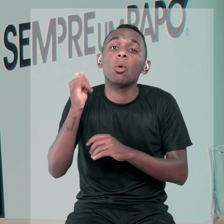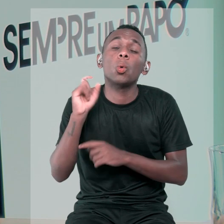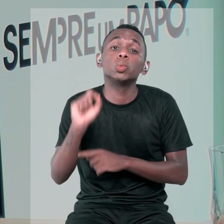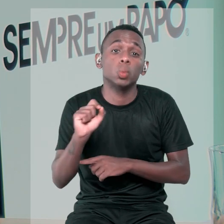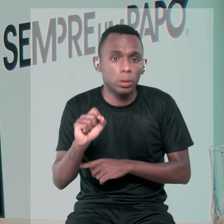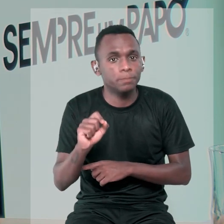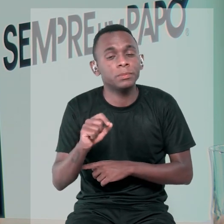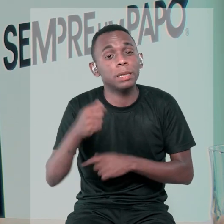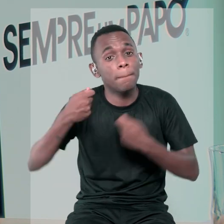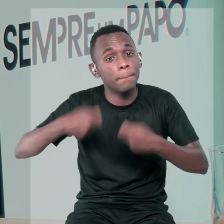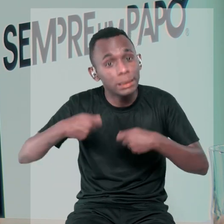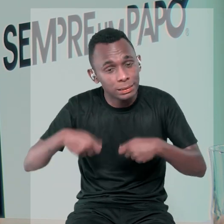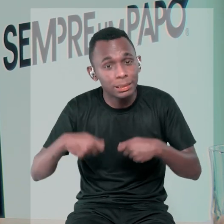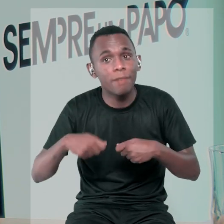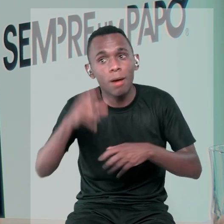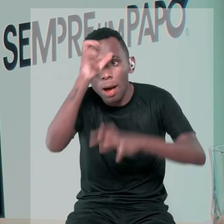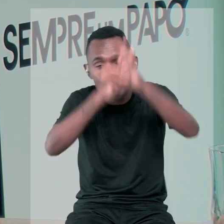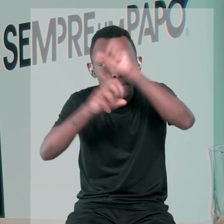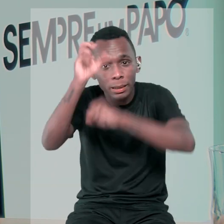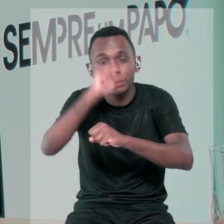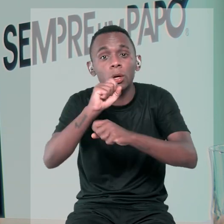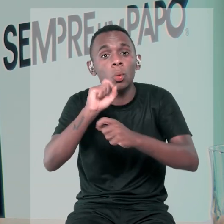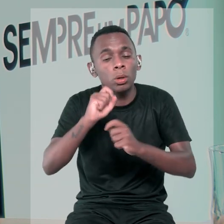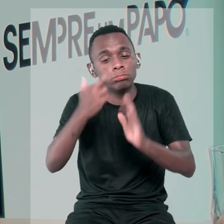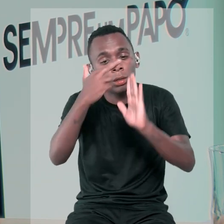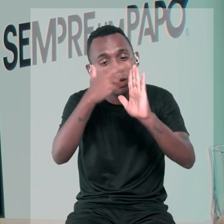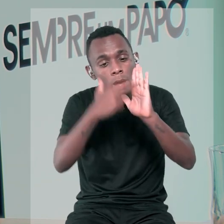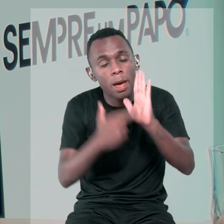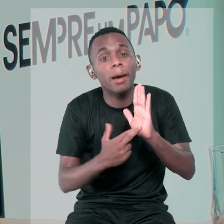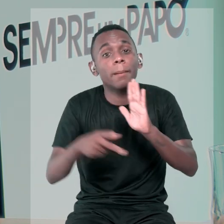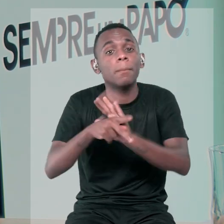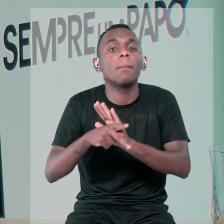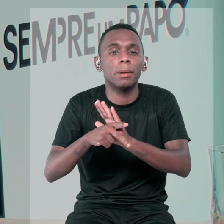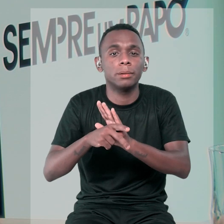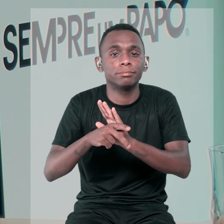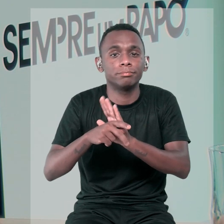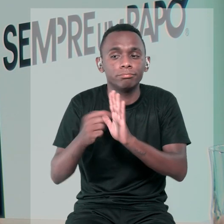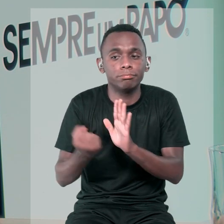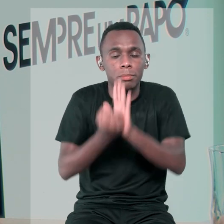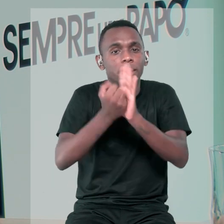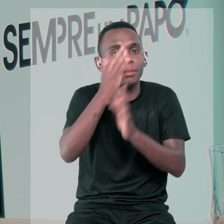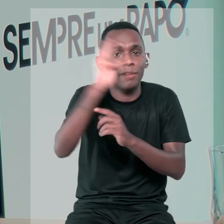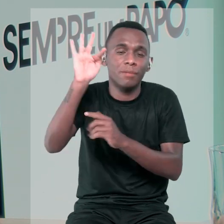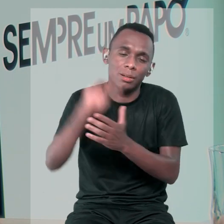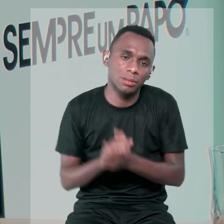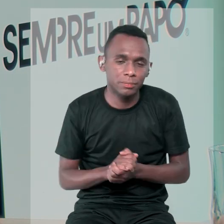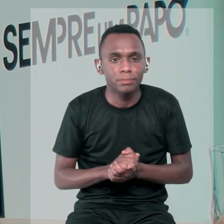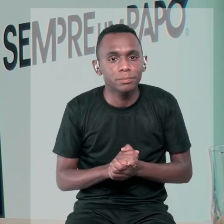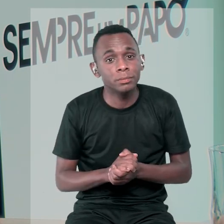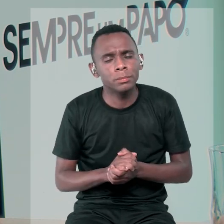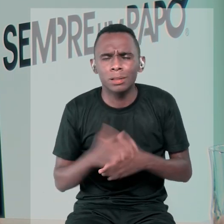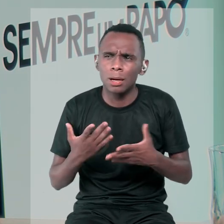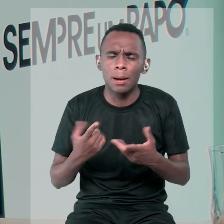ela deveria, então, aprender a cumprir seus deveres de francesa. Isso se tornava imperativo porque